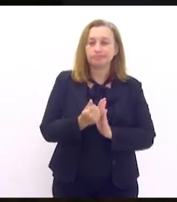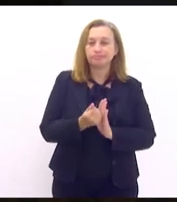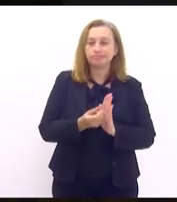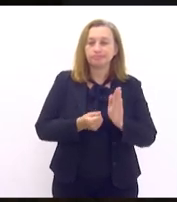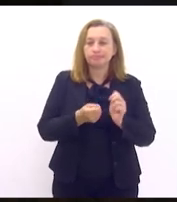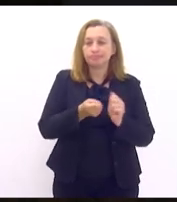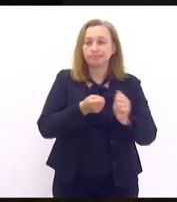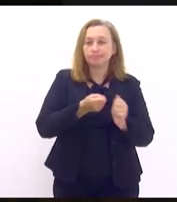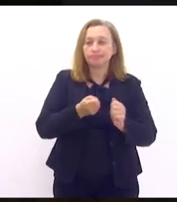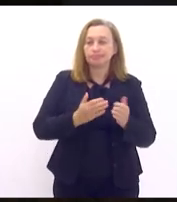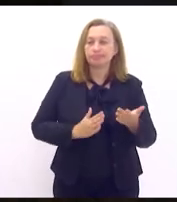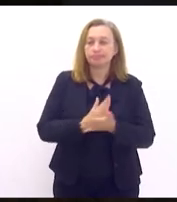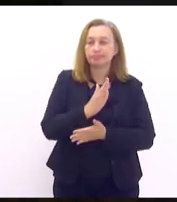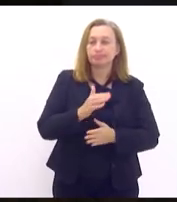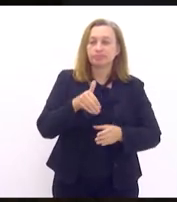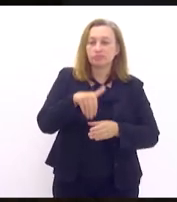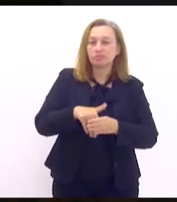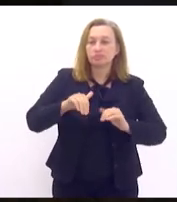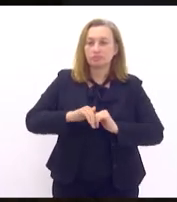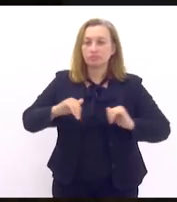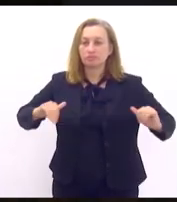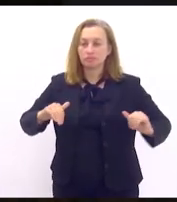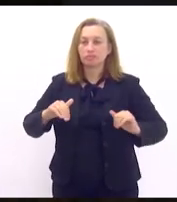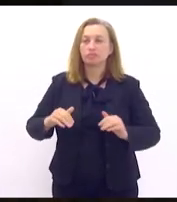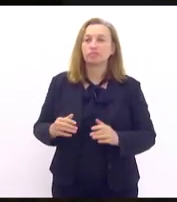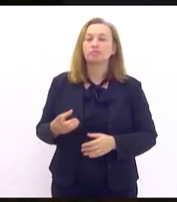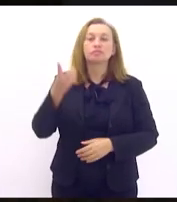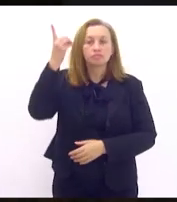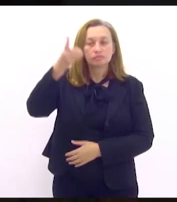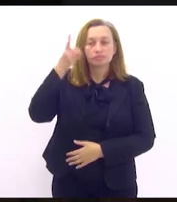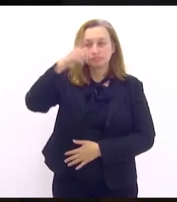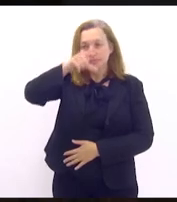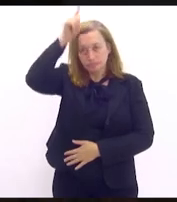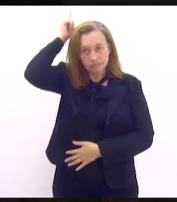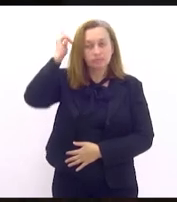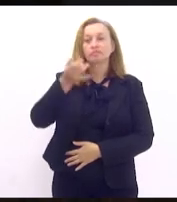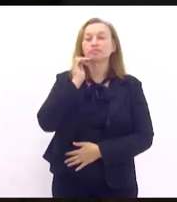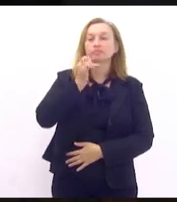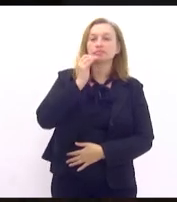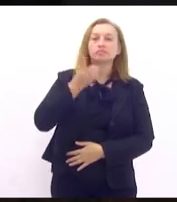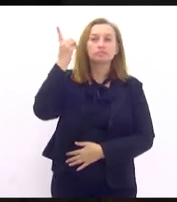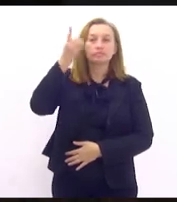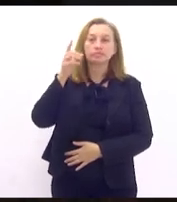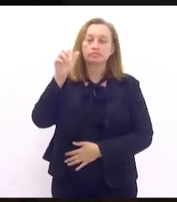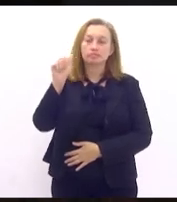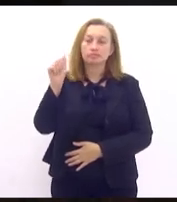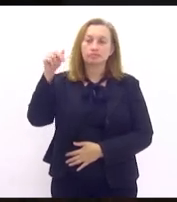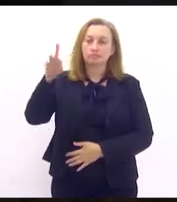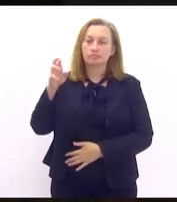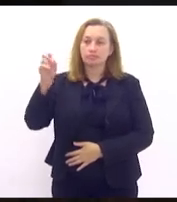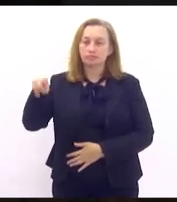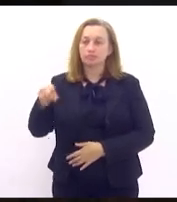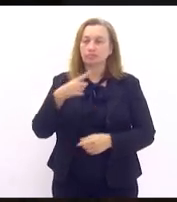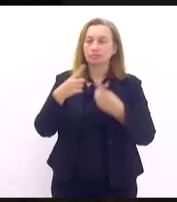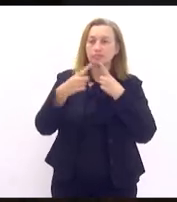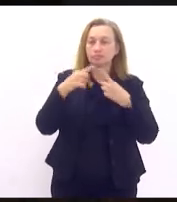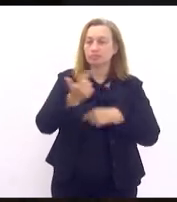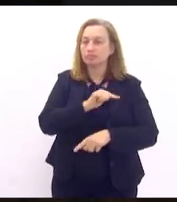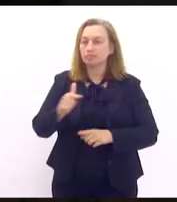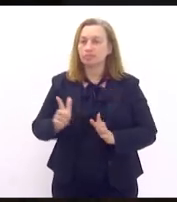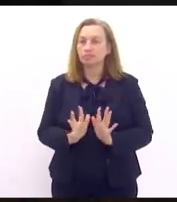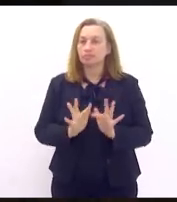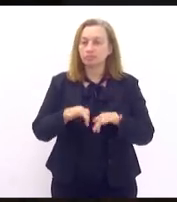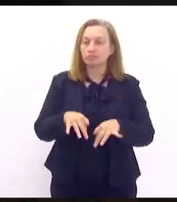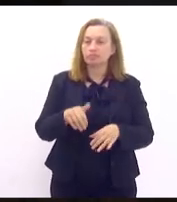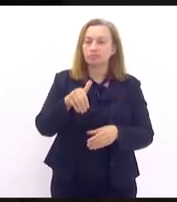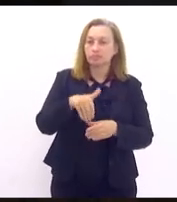Financeira e Controle favorável, com voto separado favorável, com restrição do deputado Luiz Paulo. Relator, deputado André Correia. Em discussão, não havendo quem queira discutir,